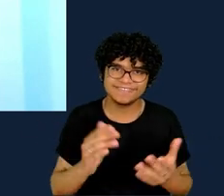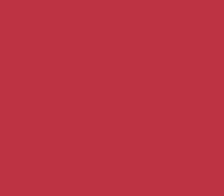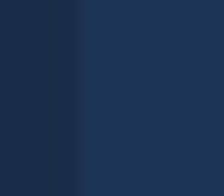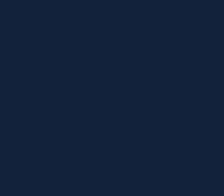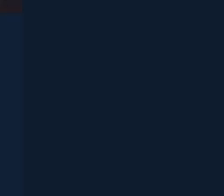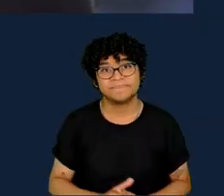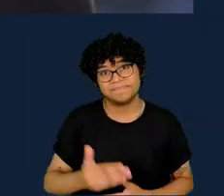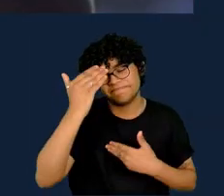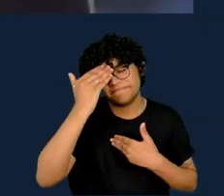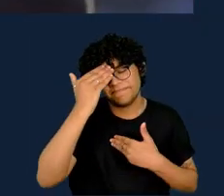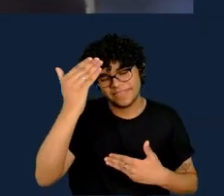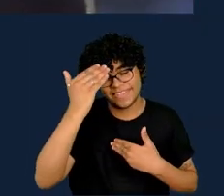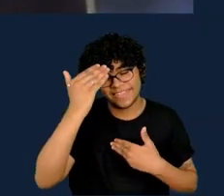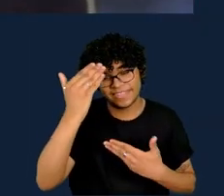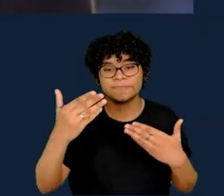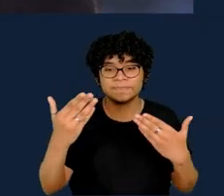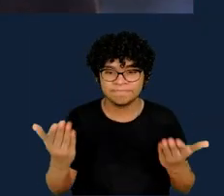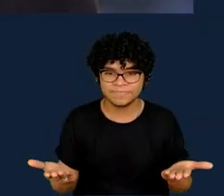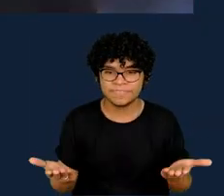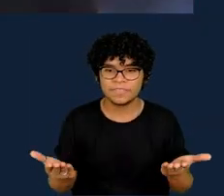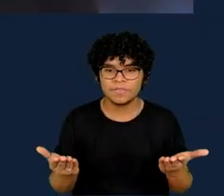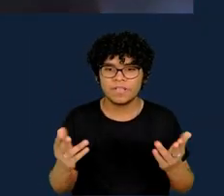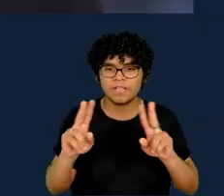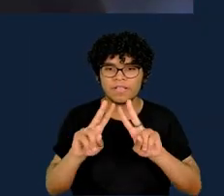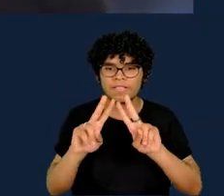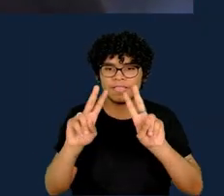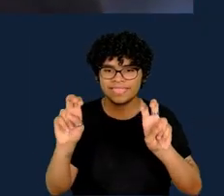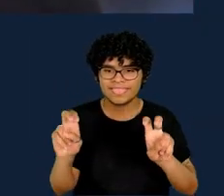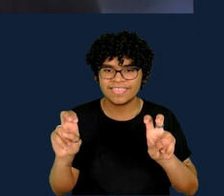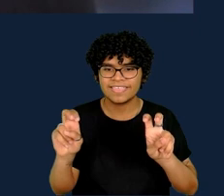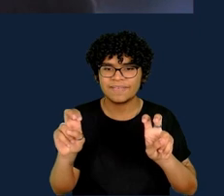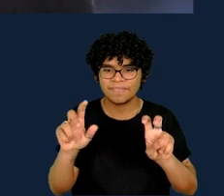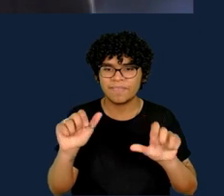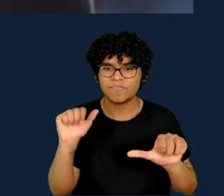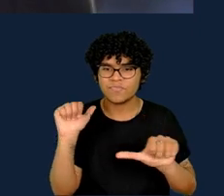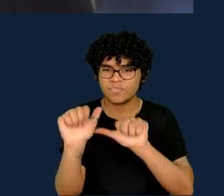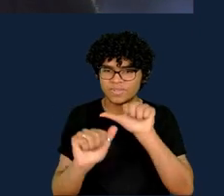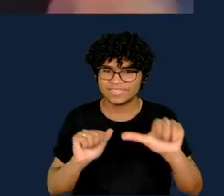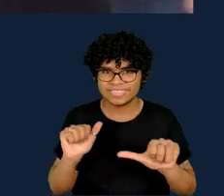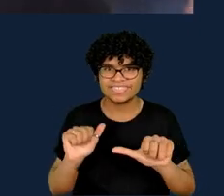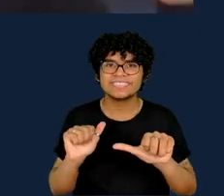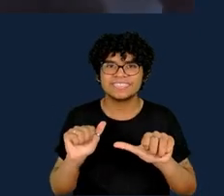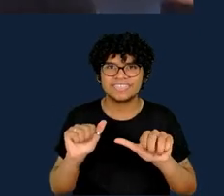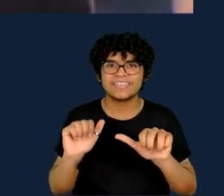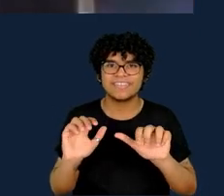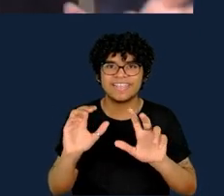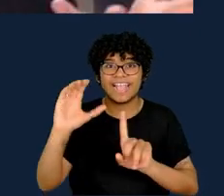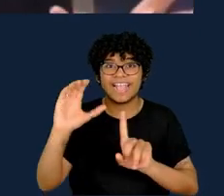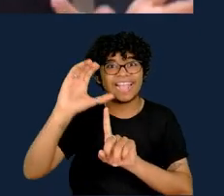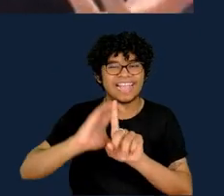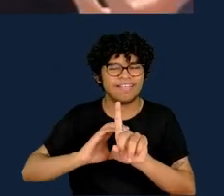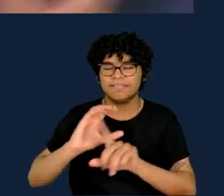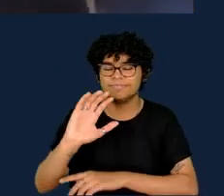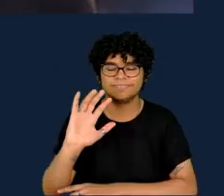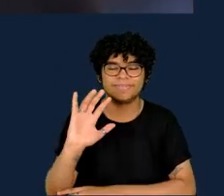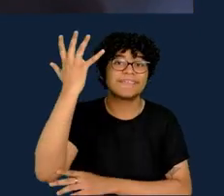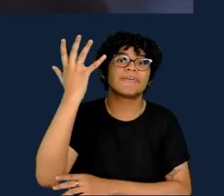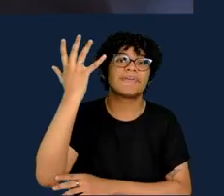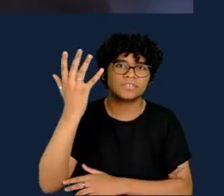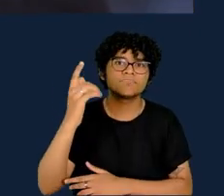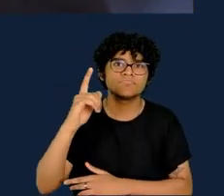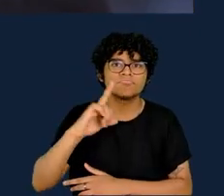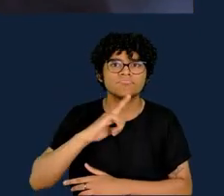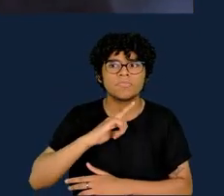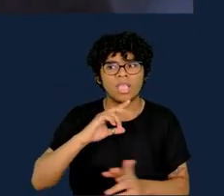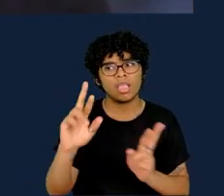Então, eu acho que o assunto da mudança climática tem tudo a ver com o meu trabalho, tanto como professora, como